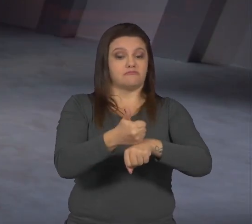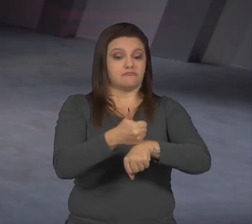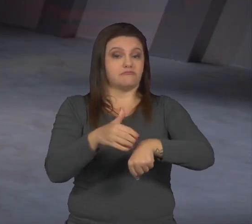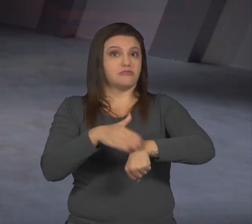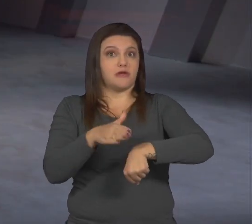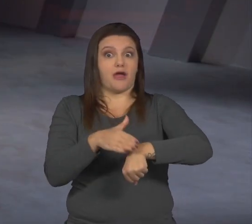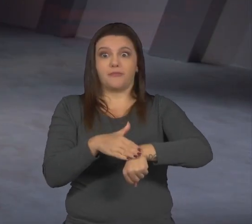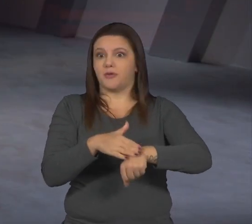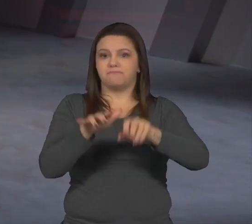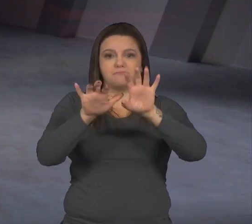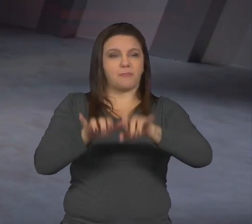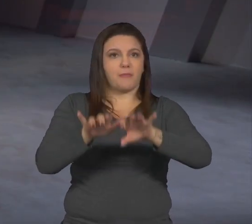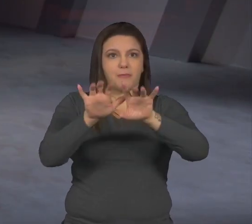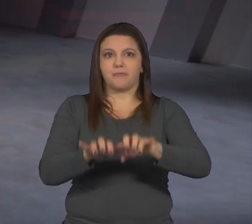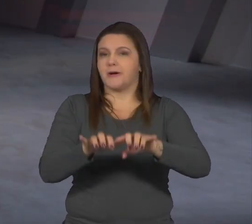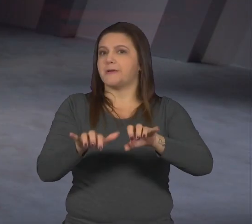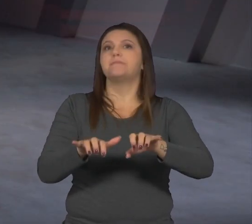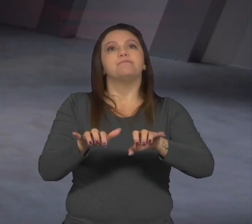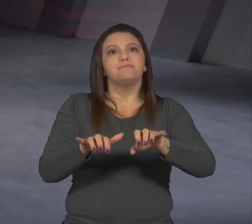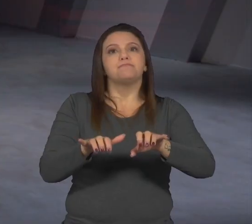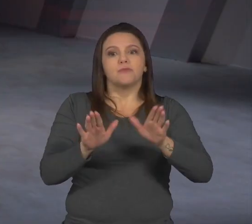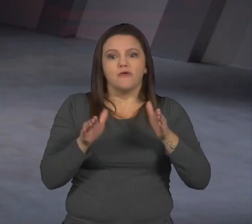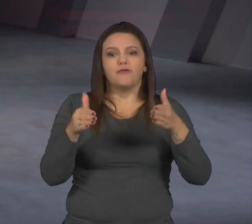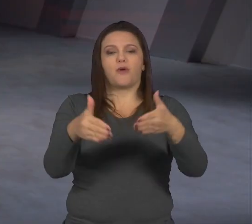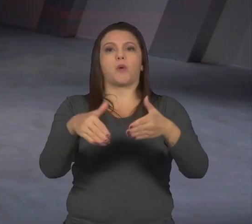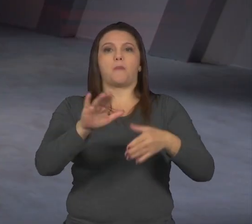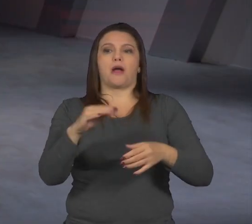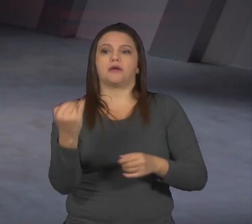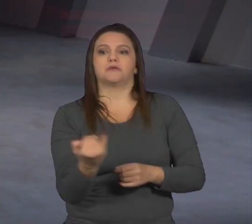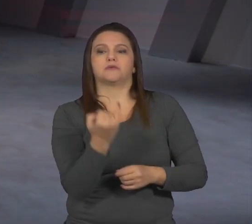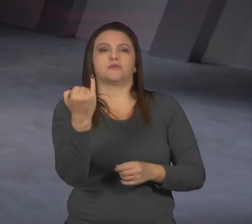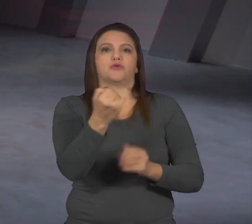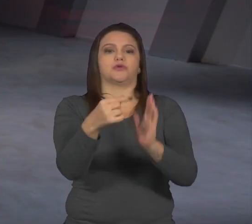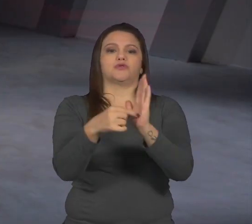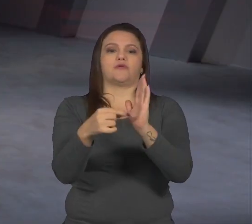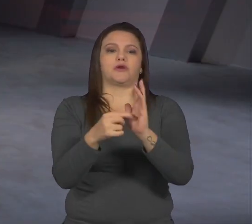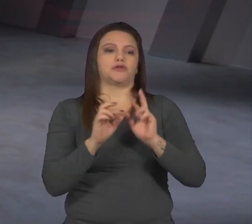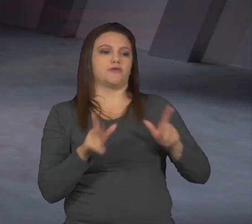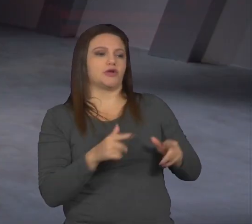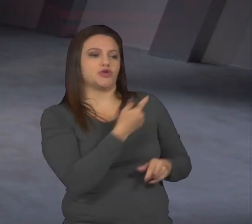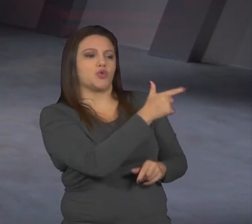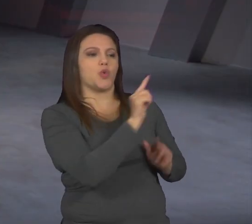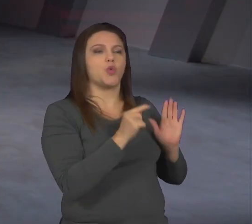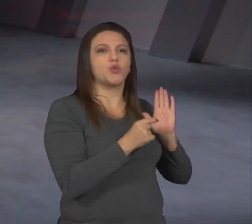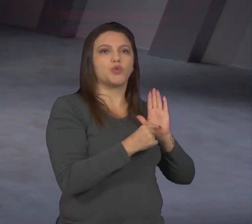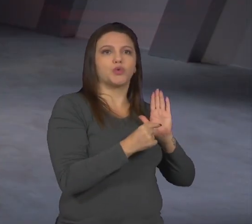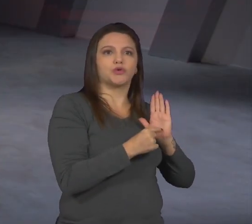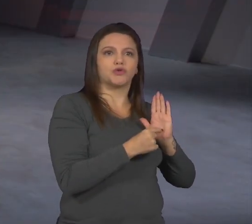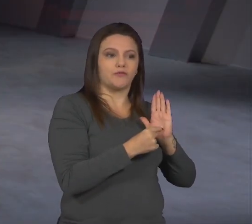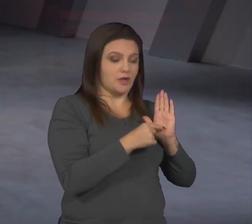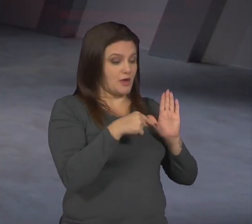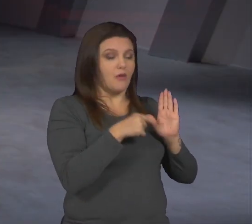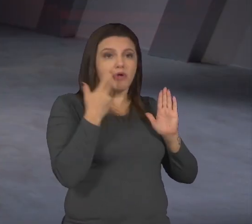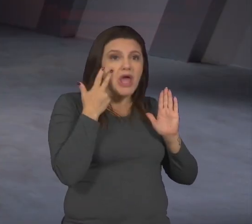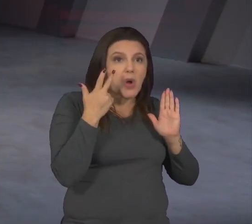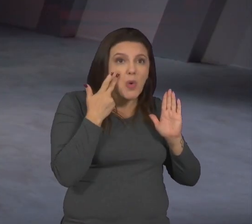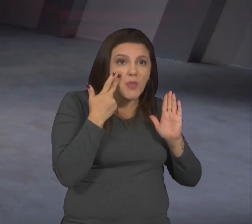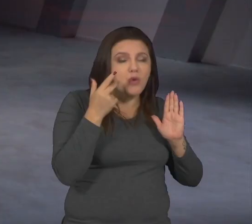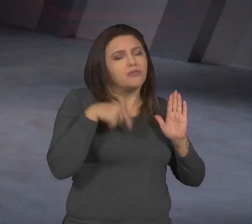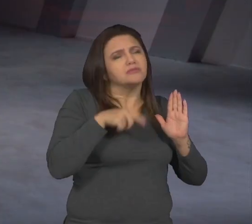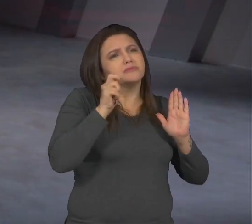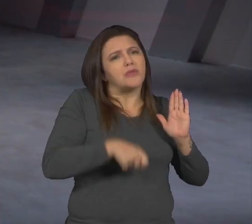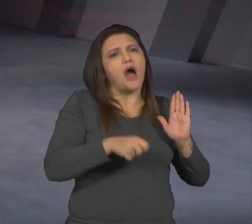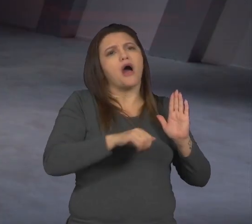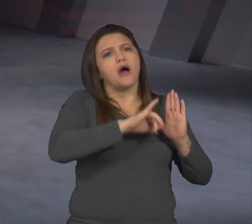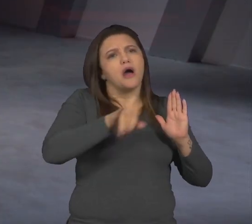que é mais importante para o meu software, que diferencia dos outros softwares. O que é comum, eu reaproveito.